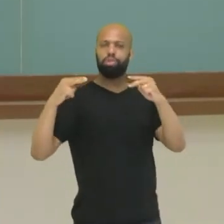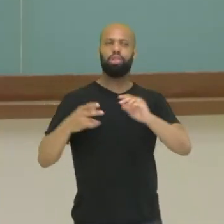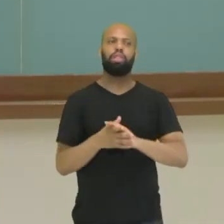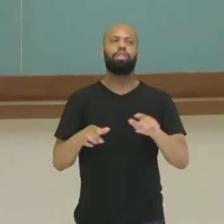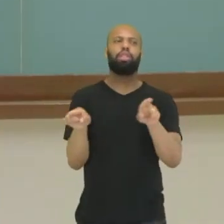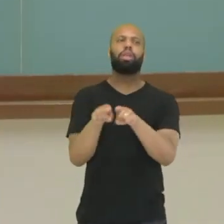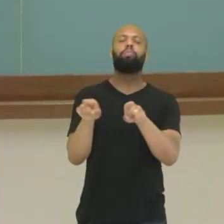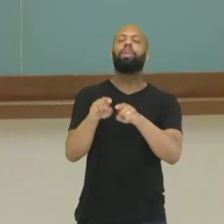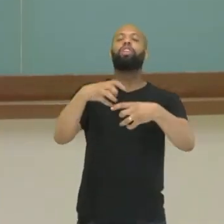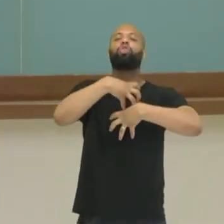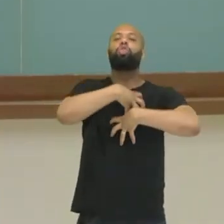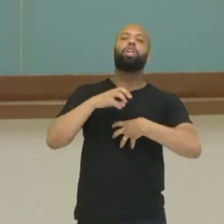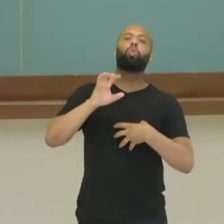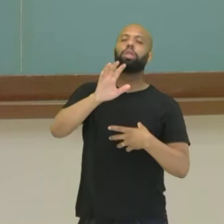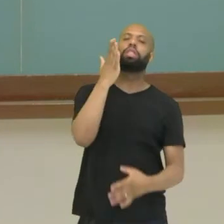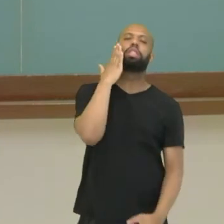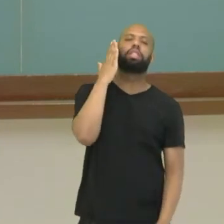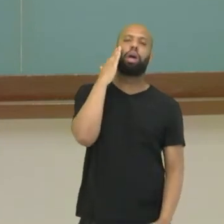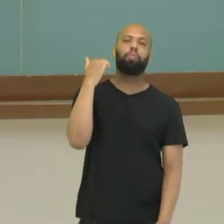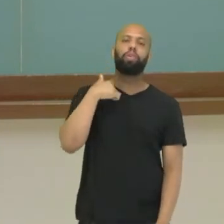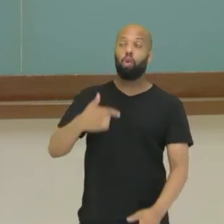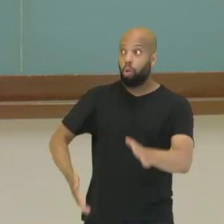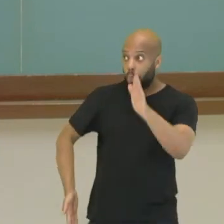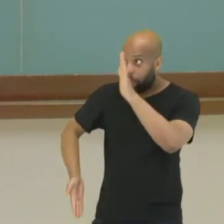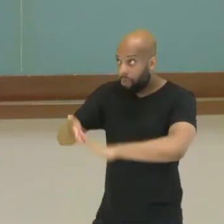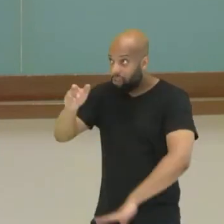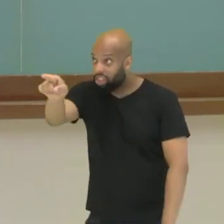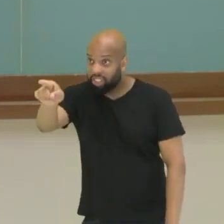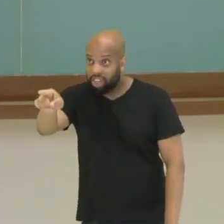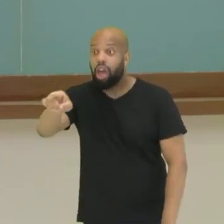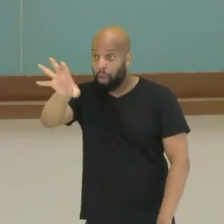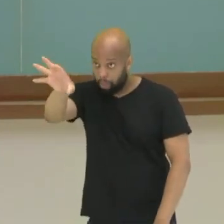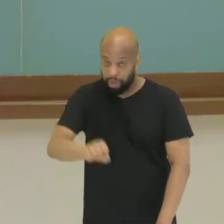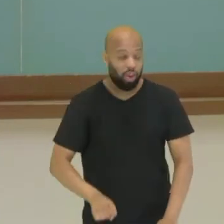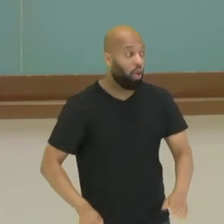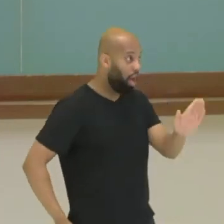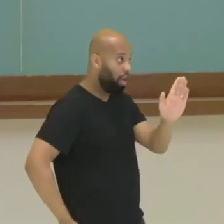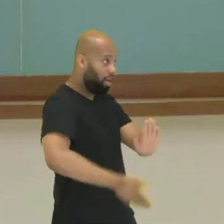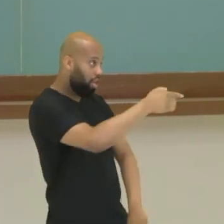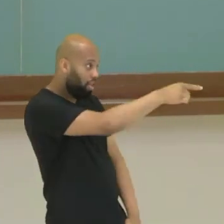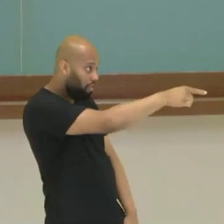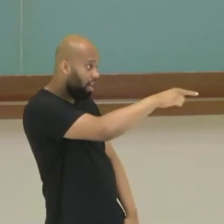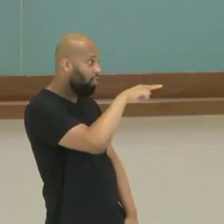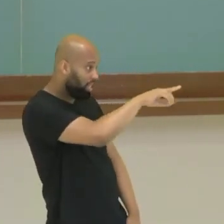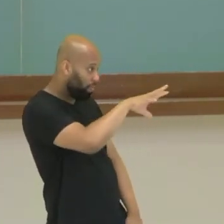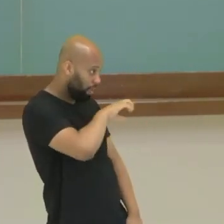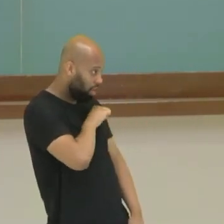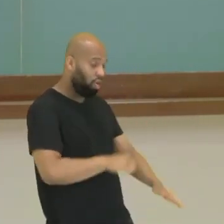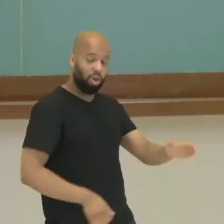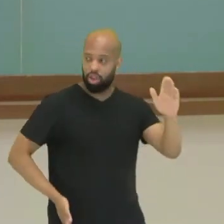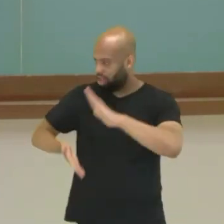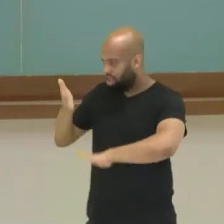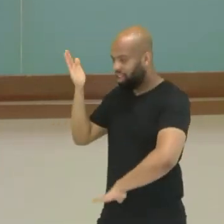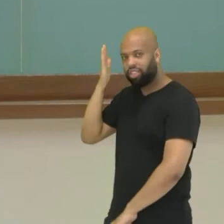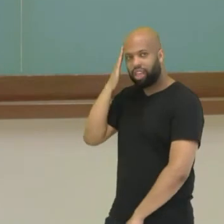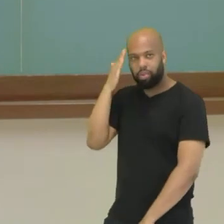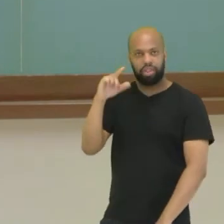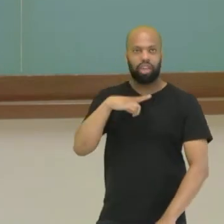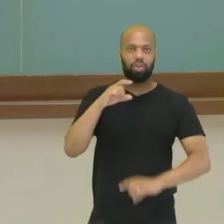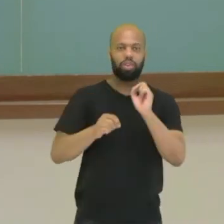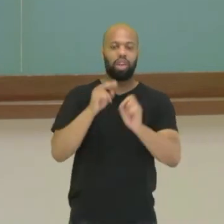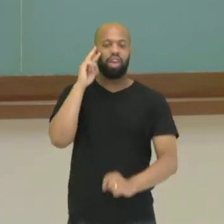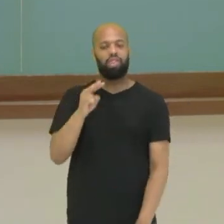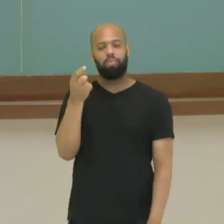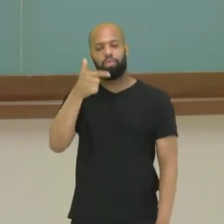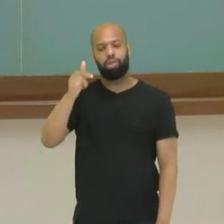dele para ele saber que eu estou enviando o zoom para ele, ou o colega do lado para entender que o zap é para ele. Então tenho que olhar, né, para o outro, ter